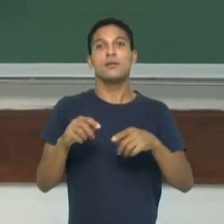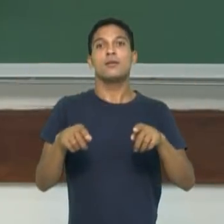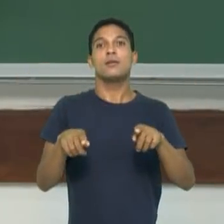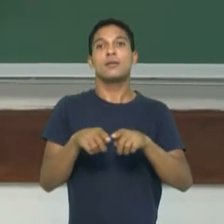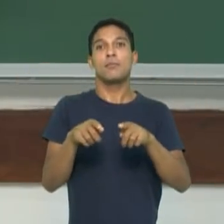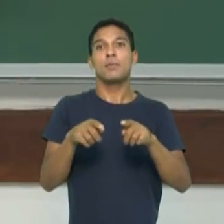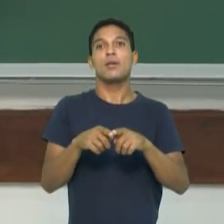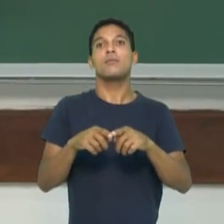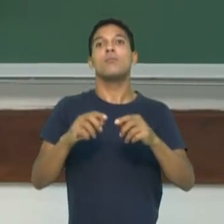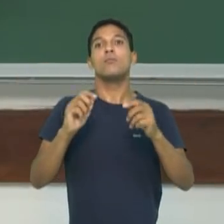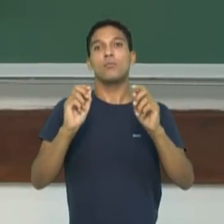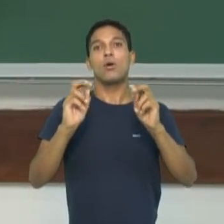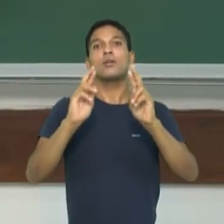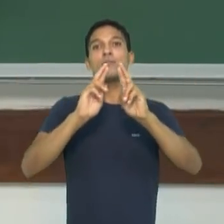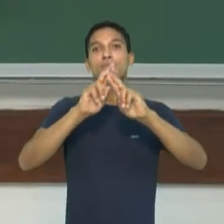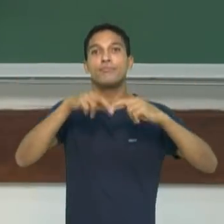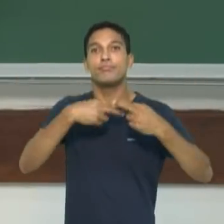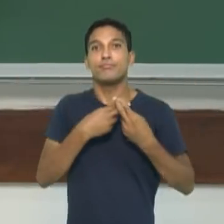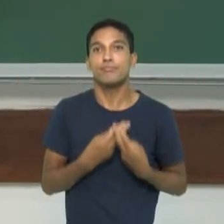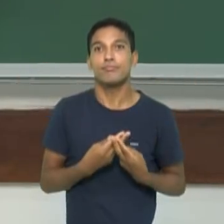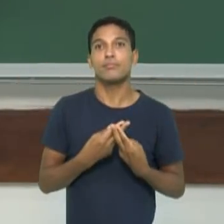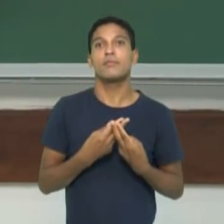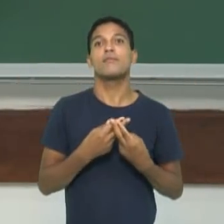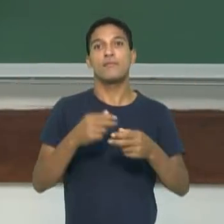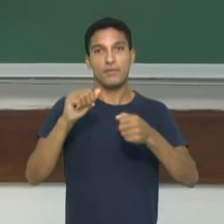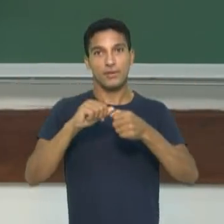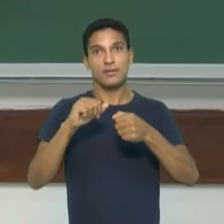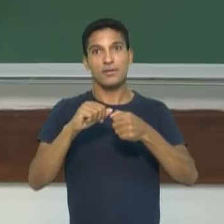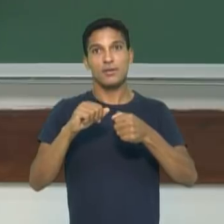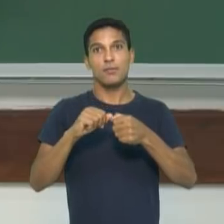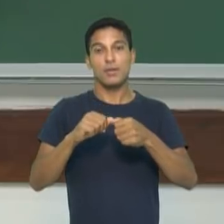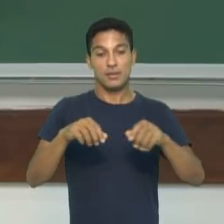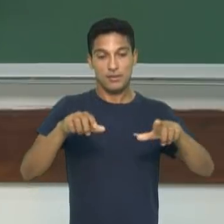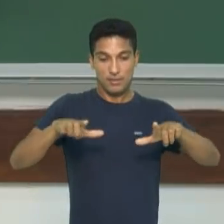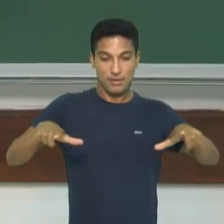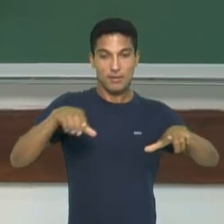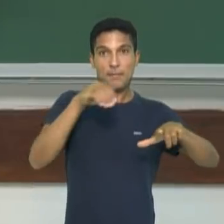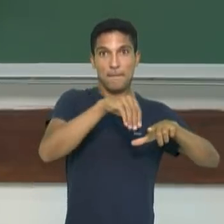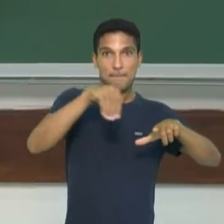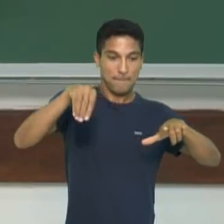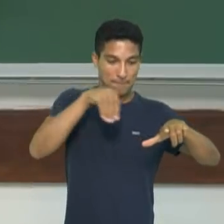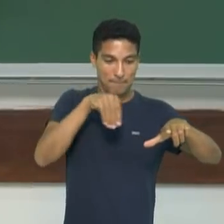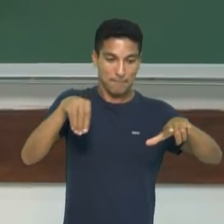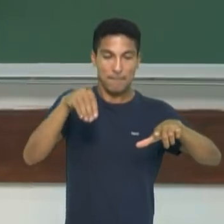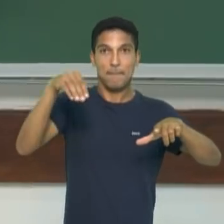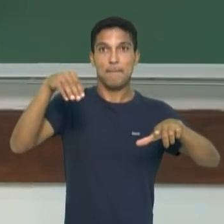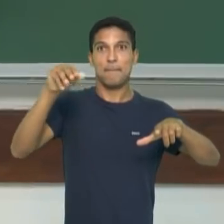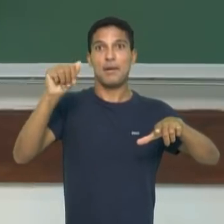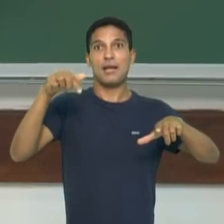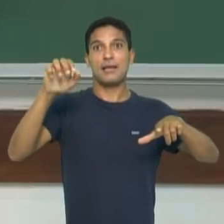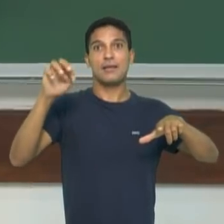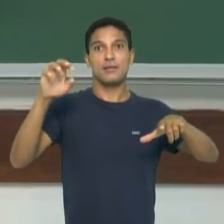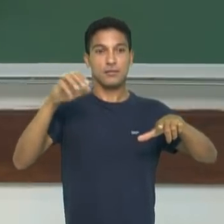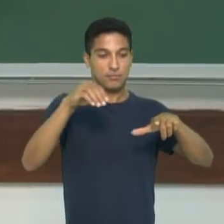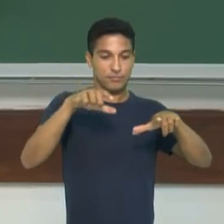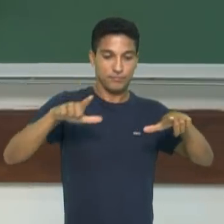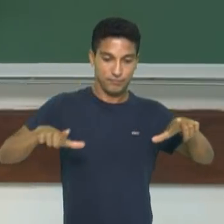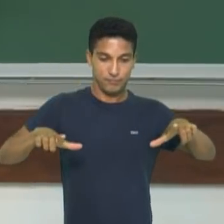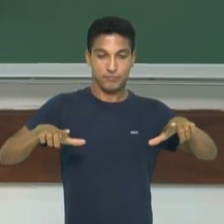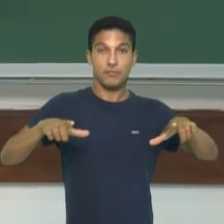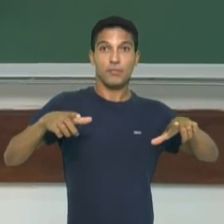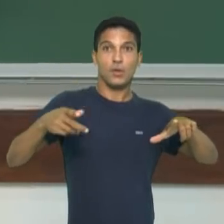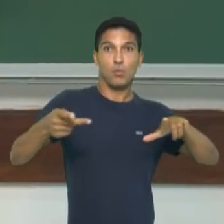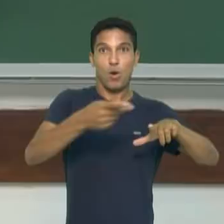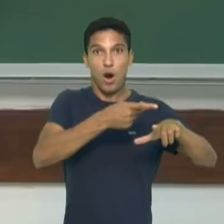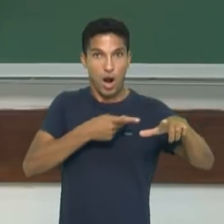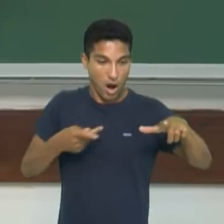material reciclável. Imagine que bacana, vamos dar um show, não é verdade? Espero que vocês tenham gostado dessas aulas